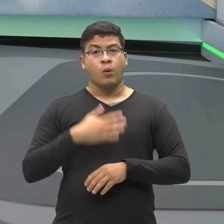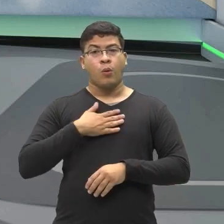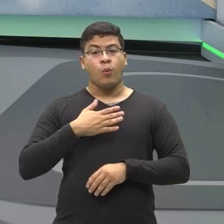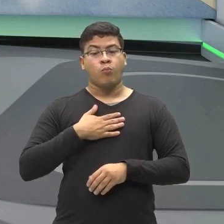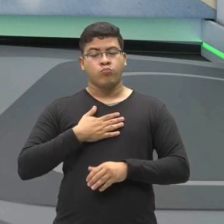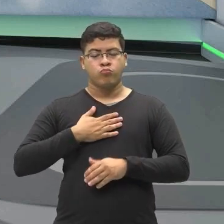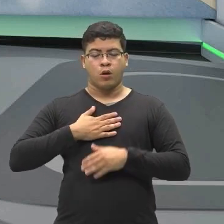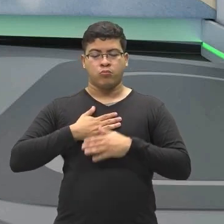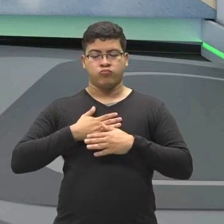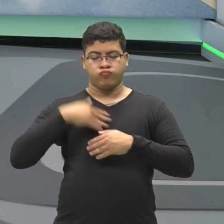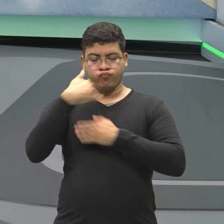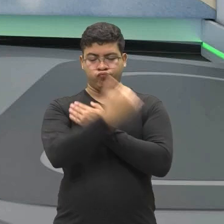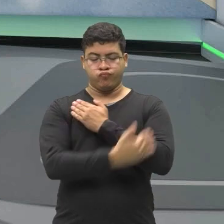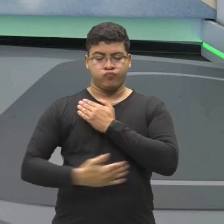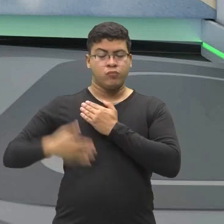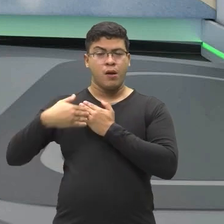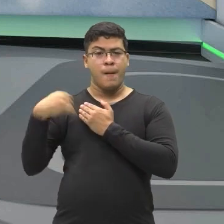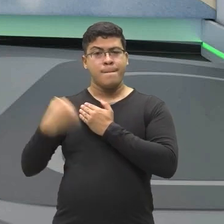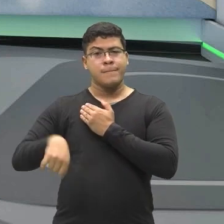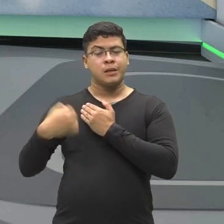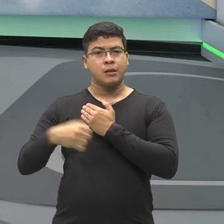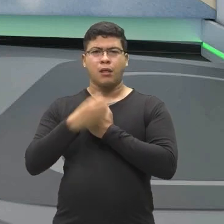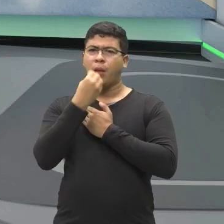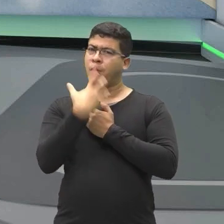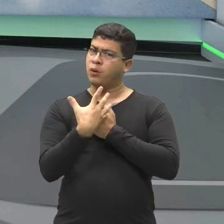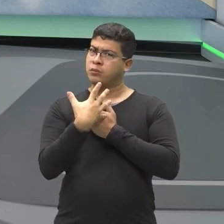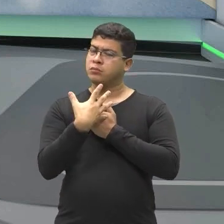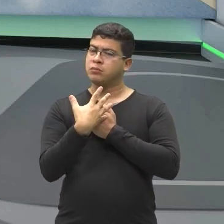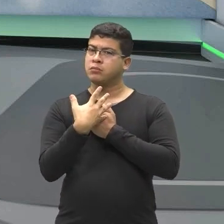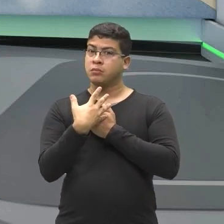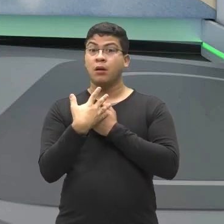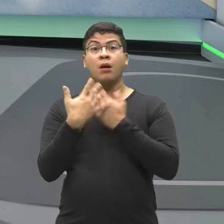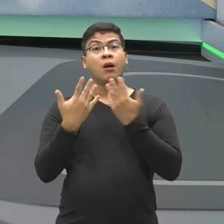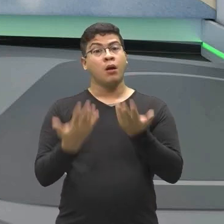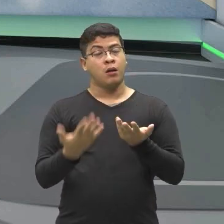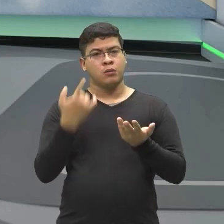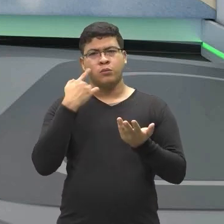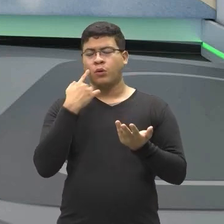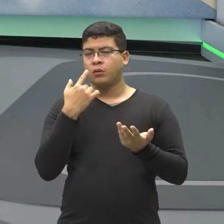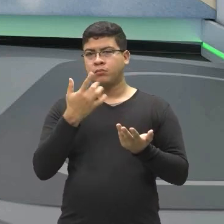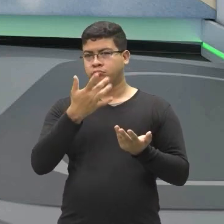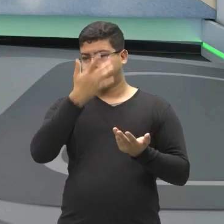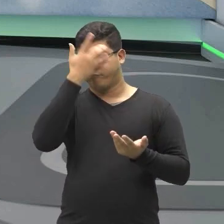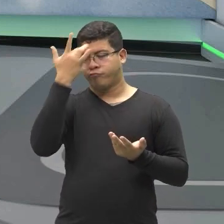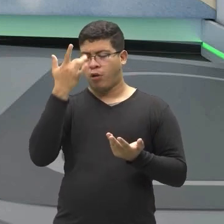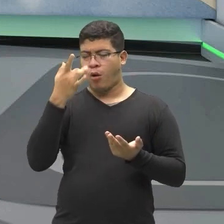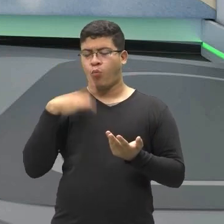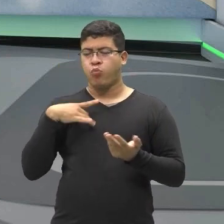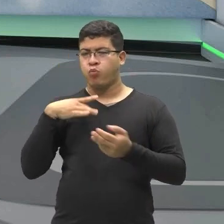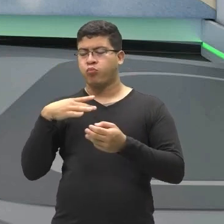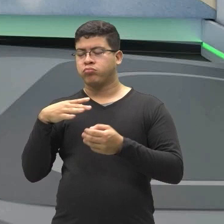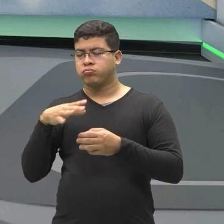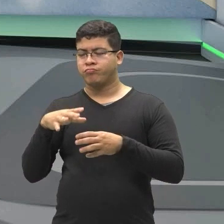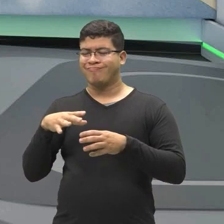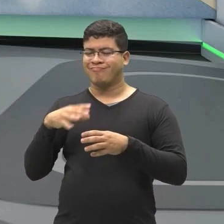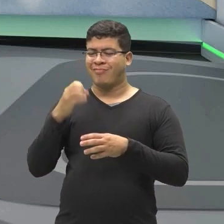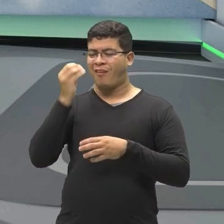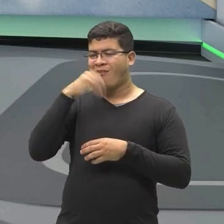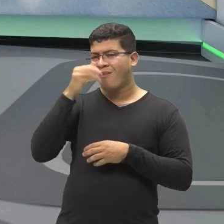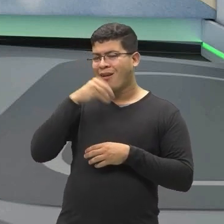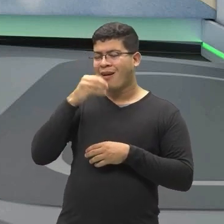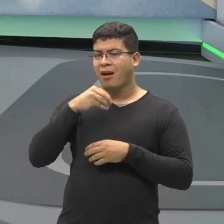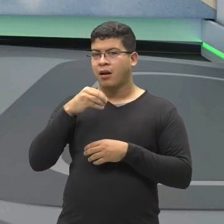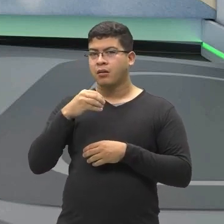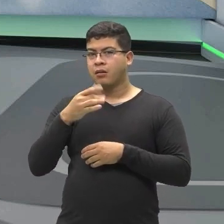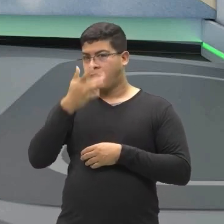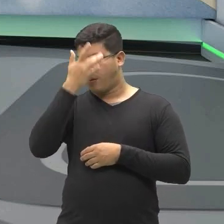não funcione, o meu sistema imunológico não conseguiu ali matar aquele agente invasor, né? Ou então não tem anticorpos suficientes